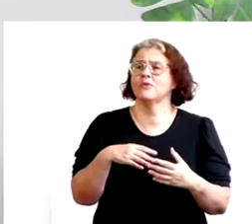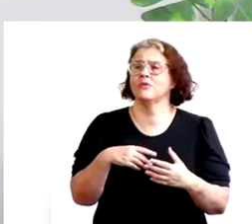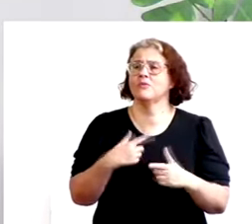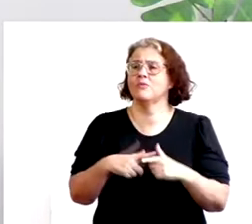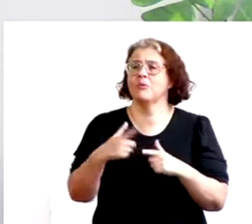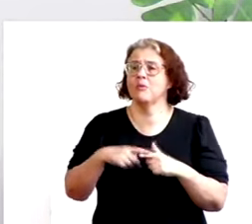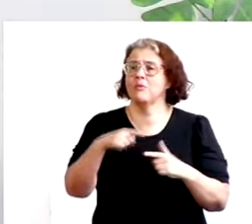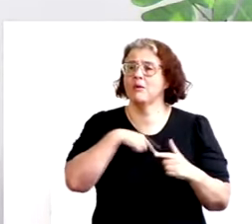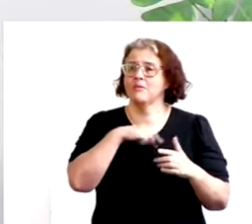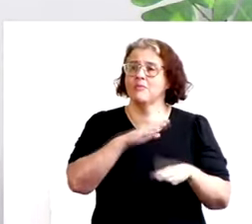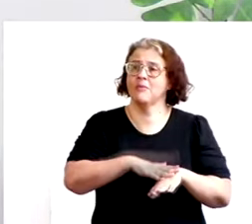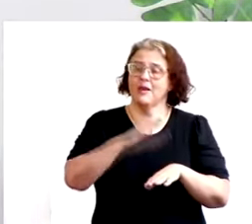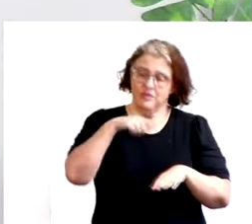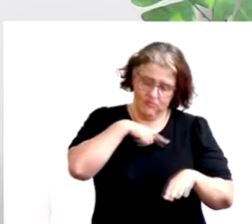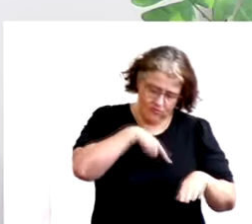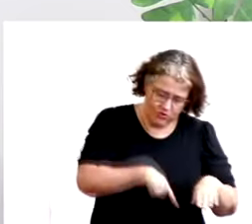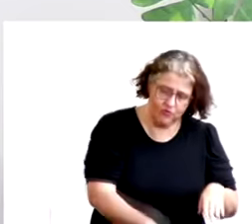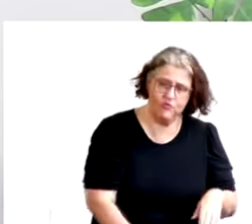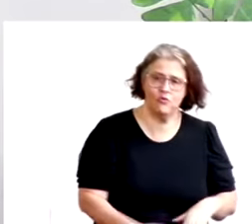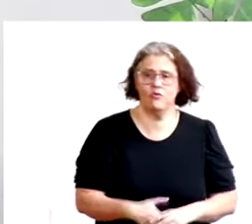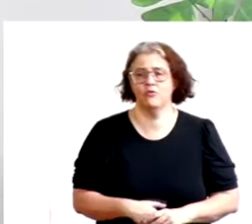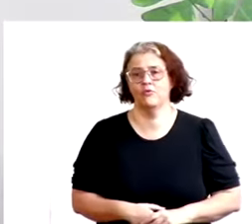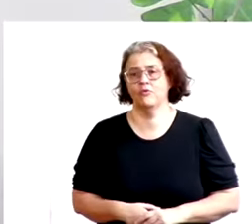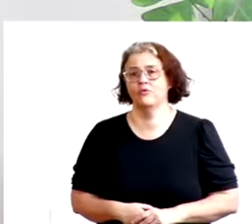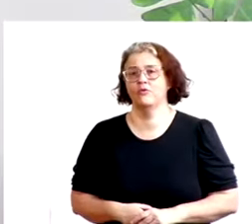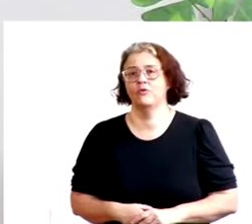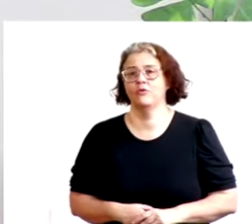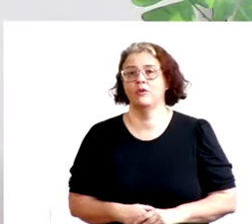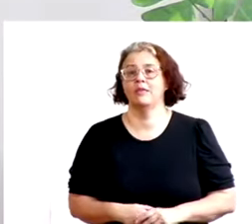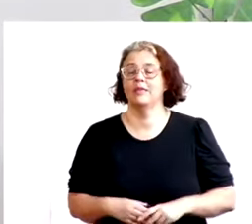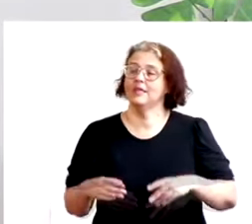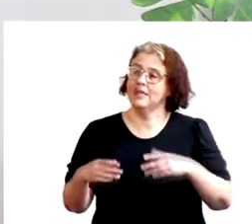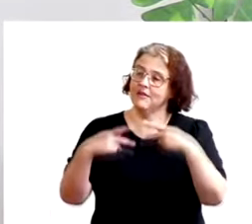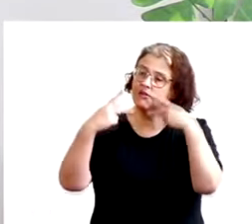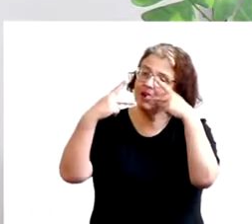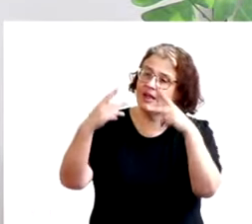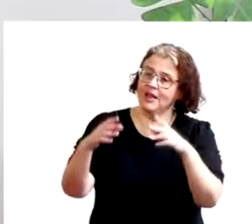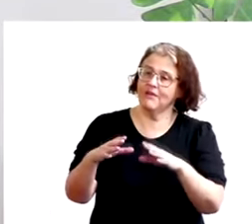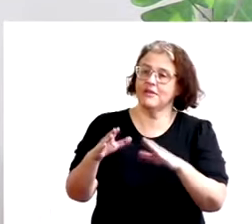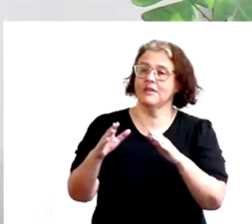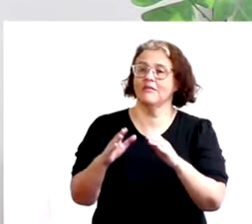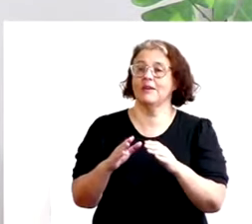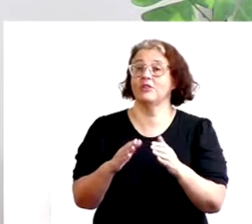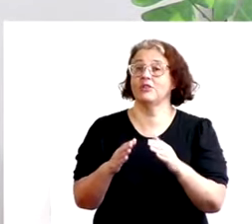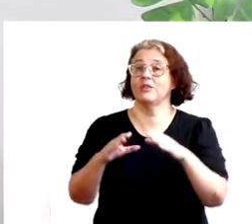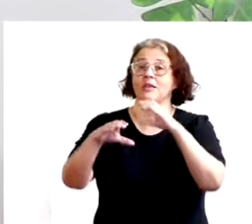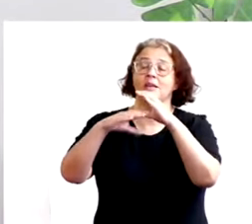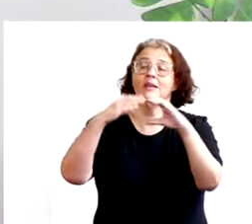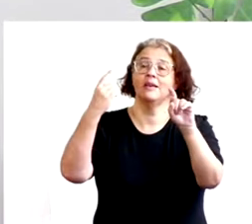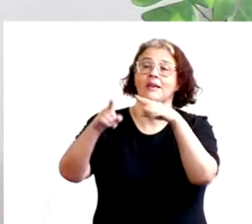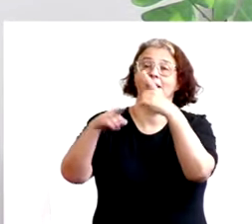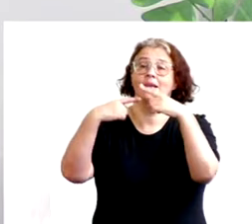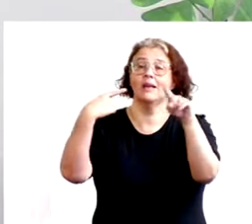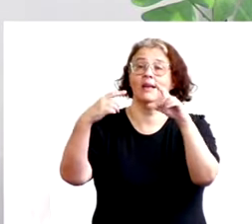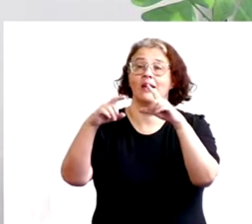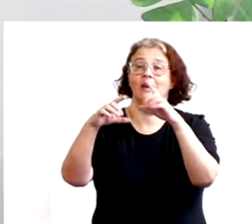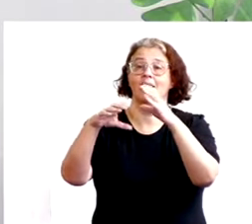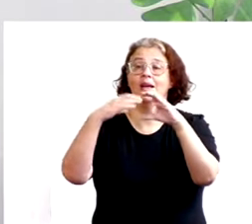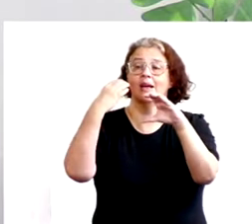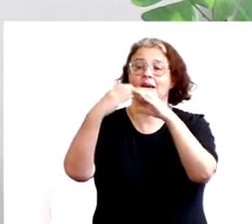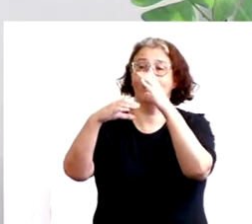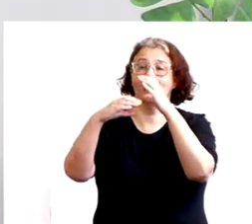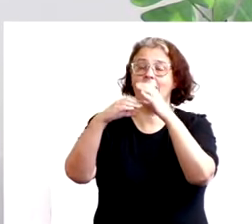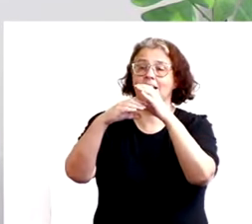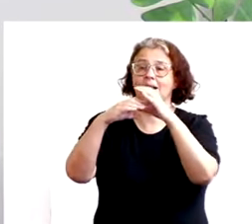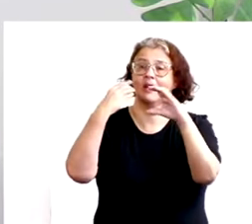exercitavam isso em comunidade através de cantos e orações eles